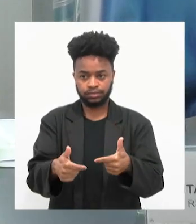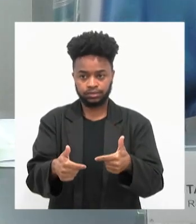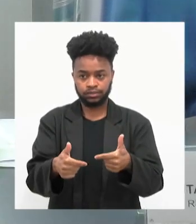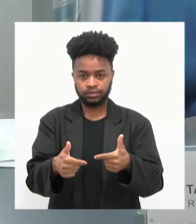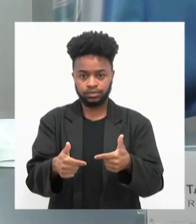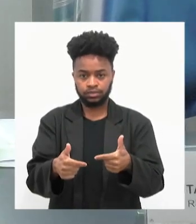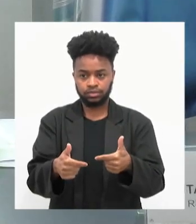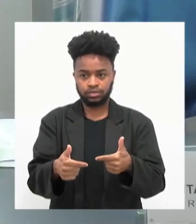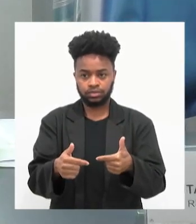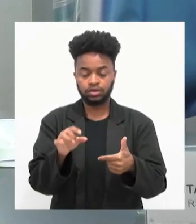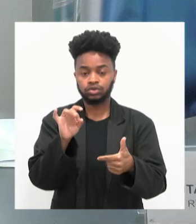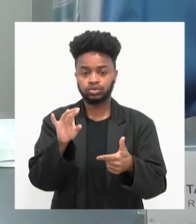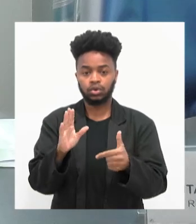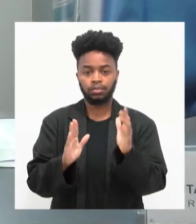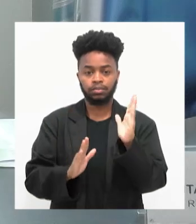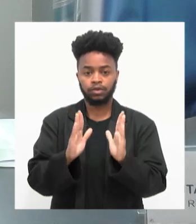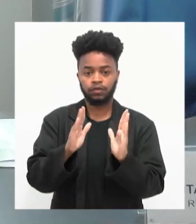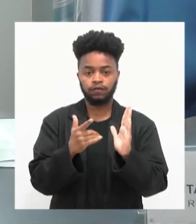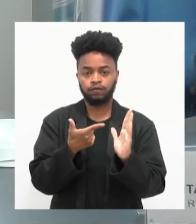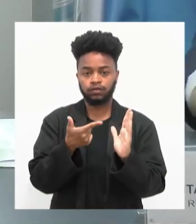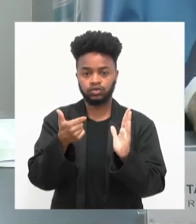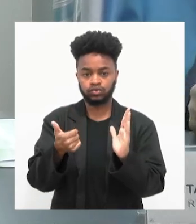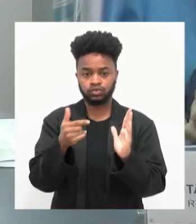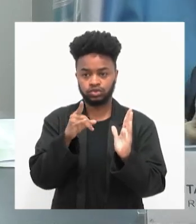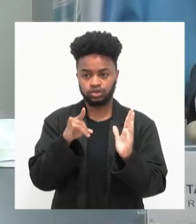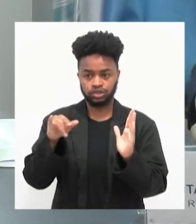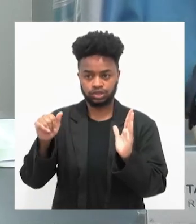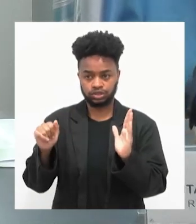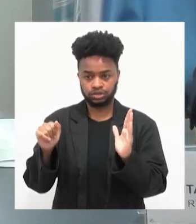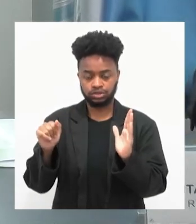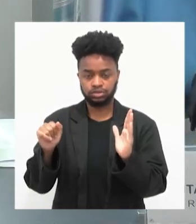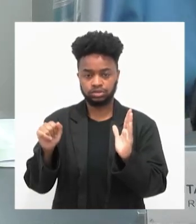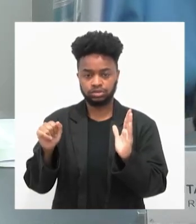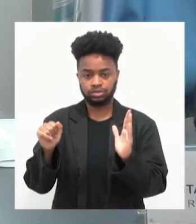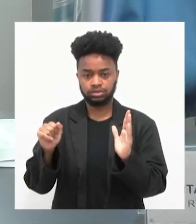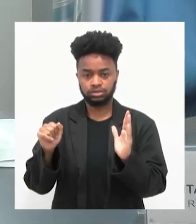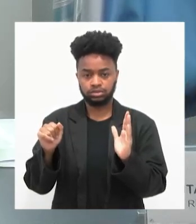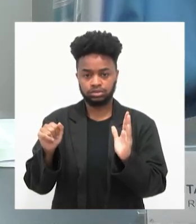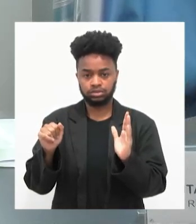apenas em 21 dias, ele saiu desse número aqui